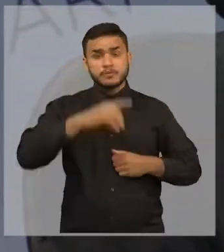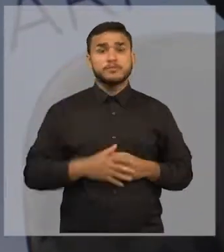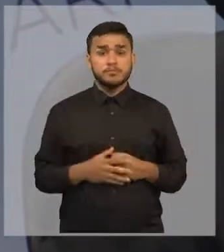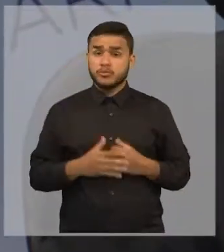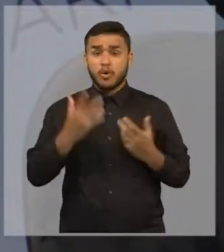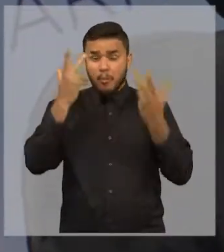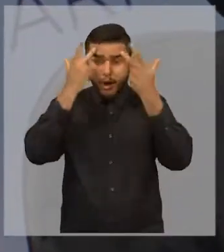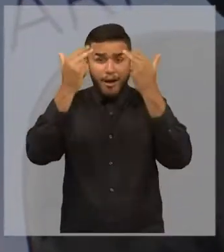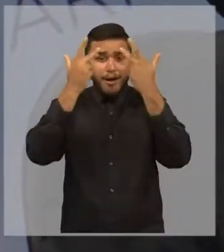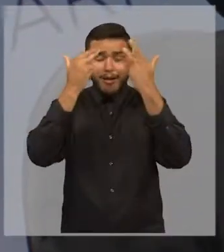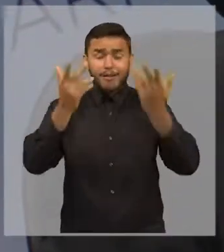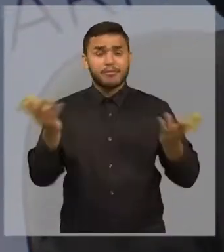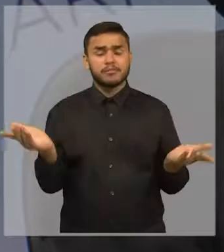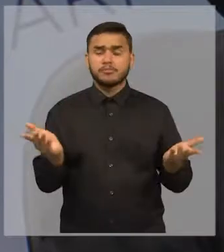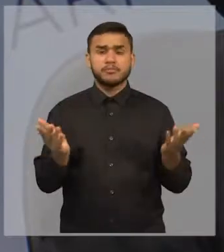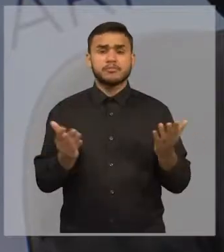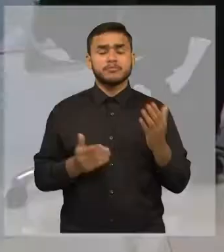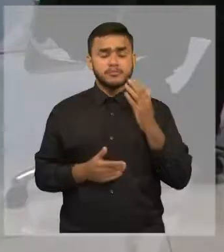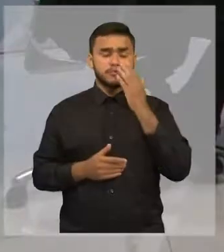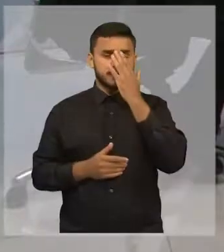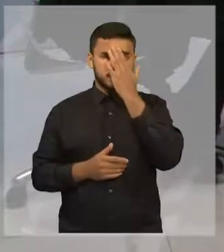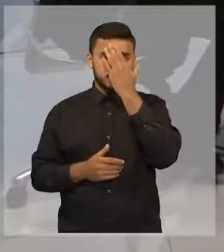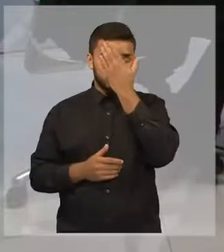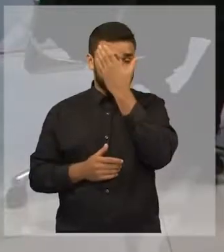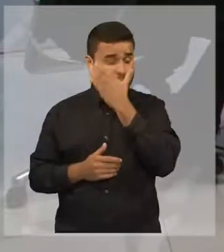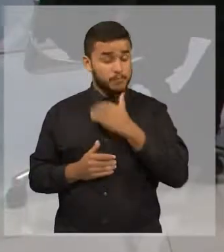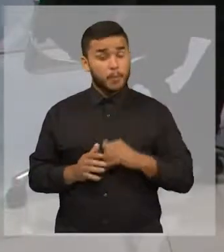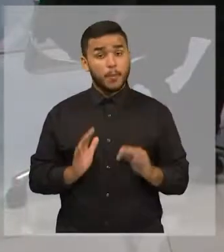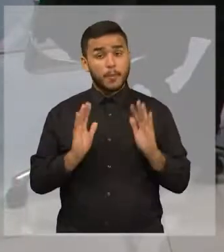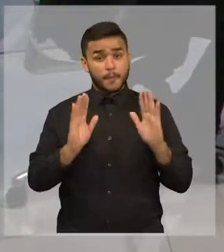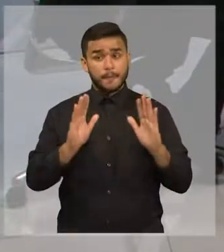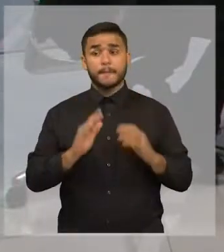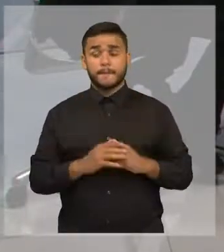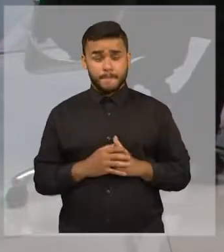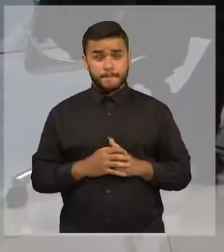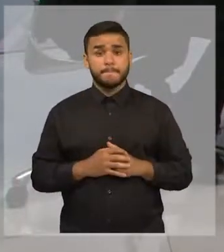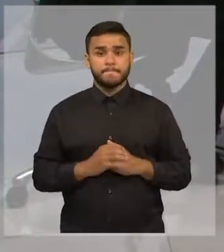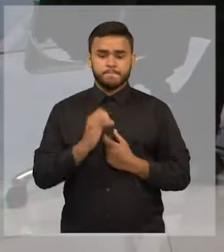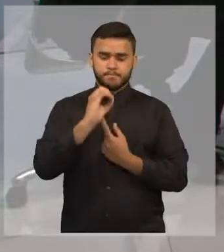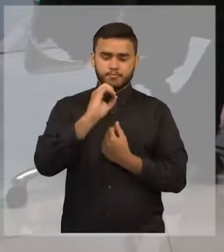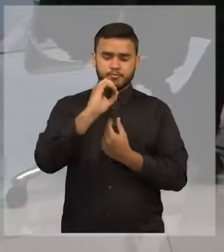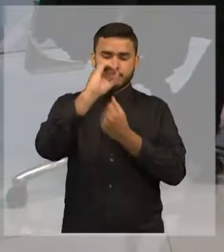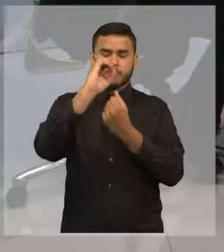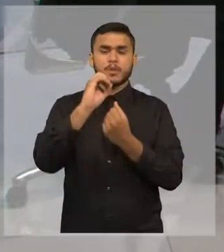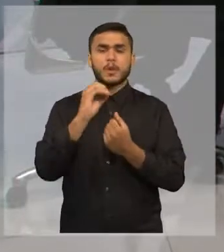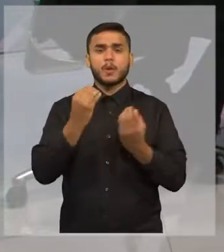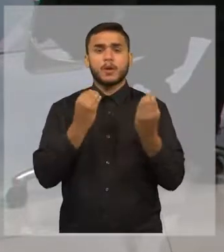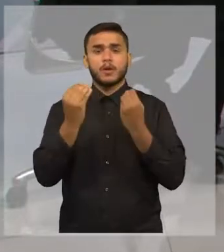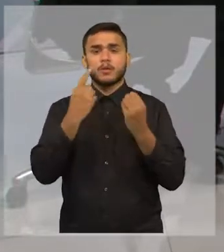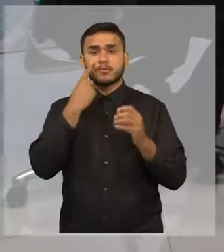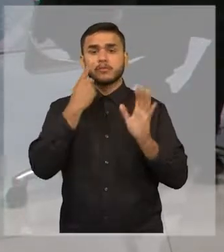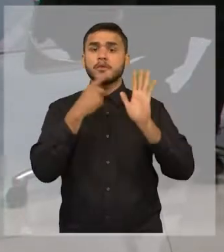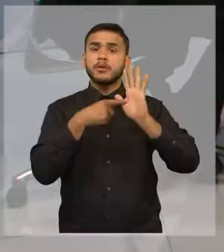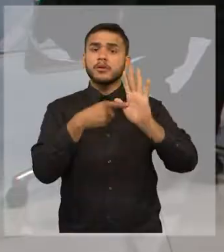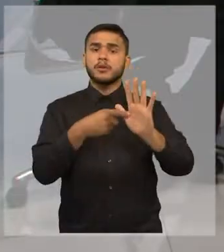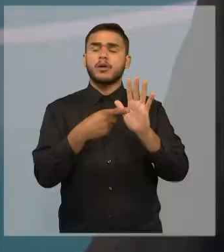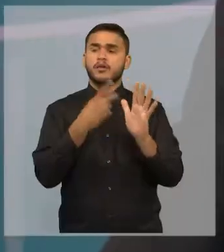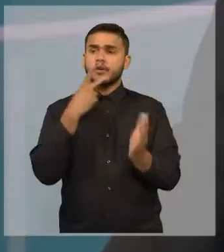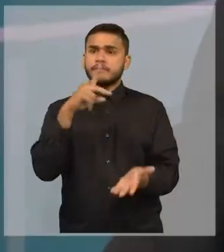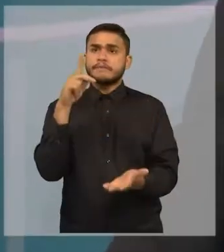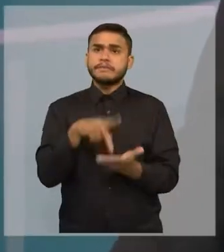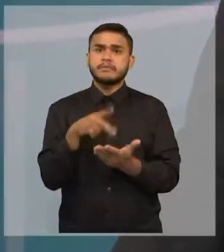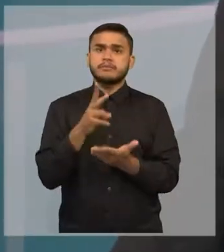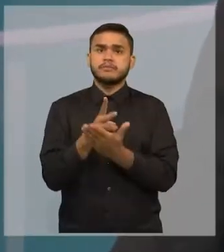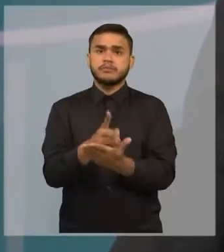necessidades. Isso é óbvio, não precisa ser economista. Entretanto, o orçamento é uma peça de ficção, né? É uma previsão que às vezes não se